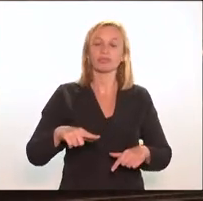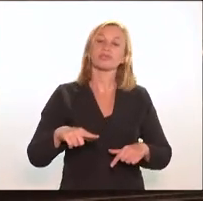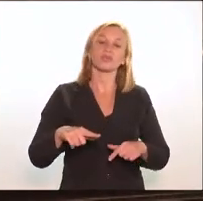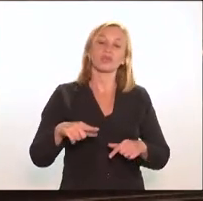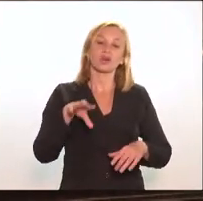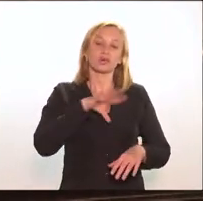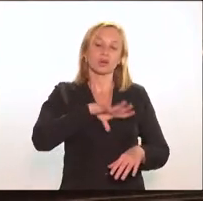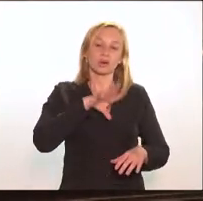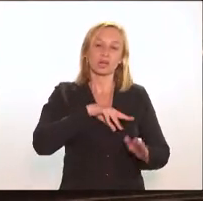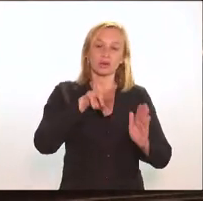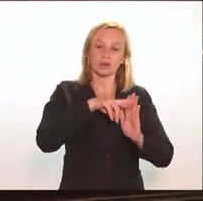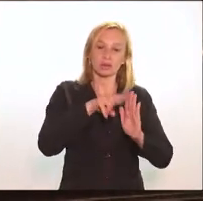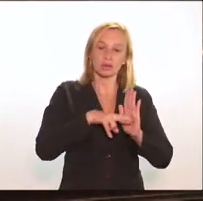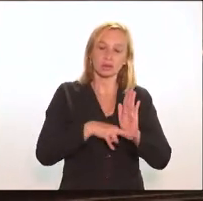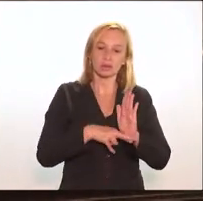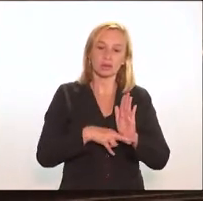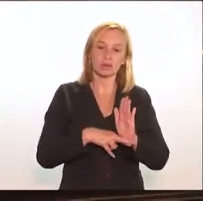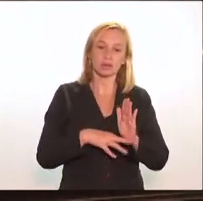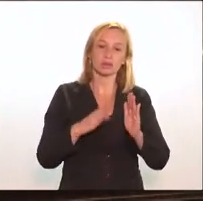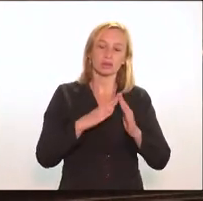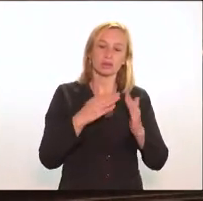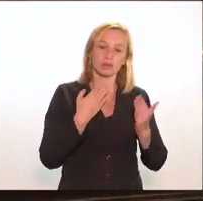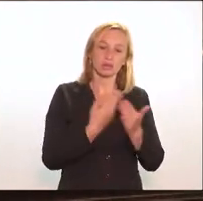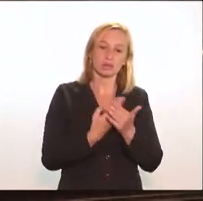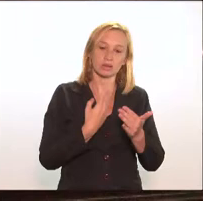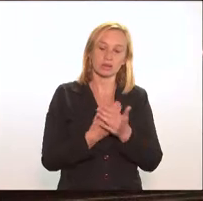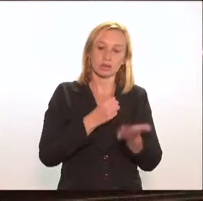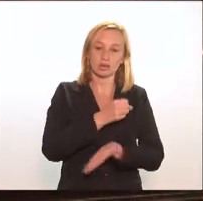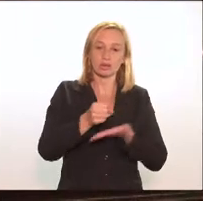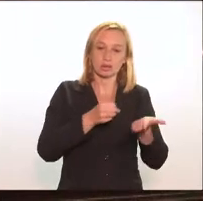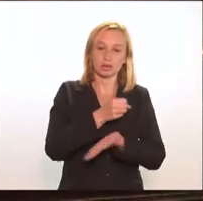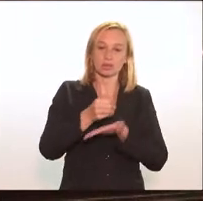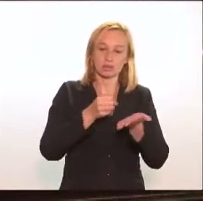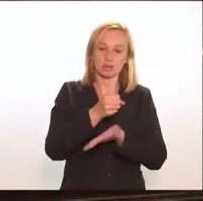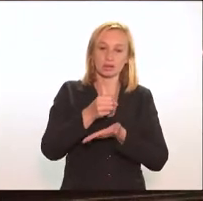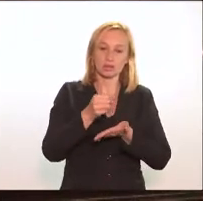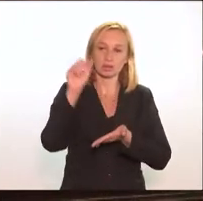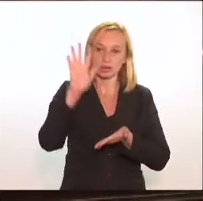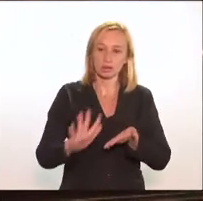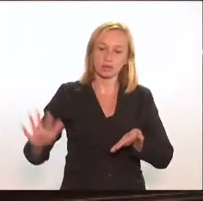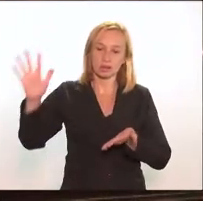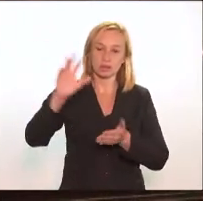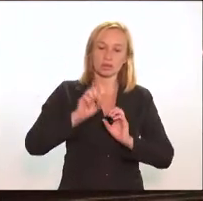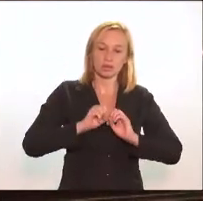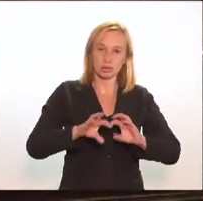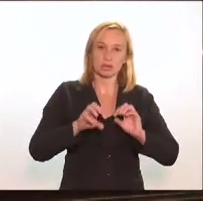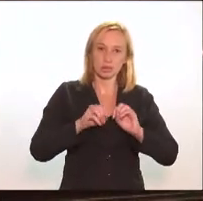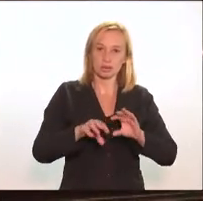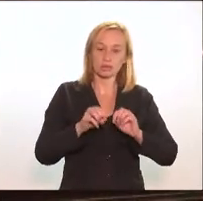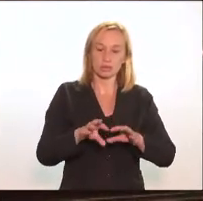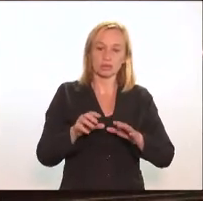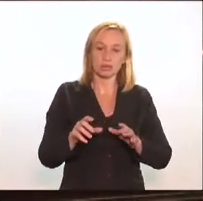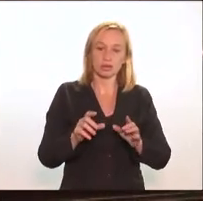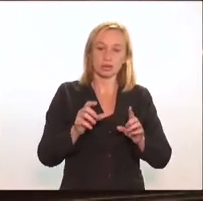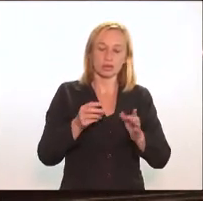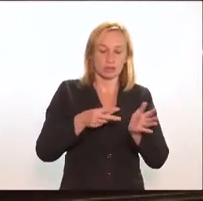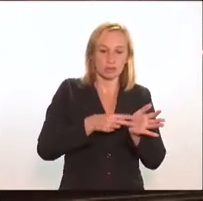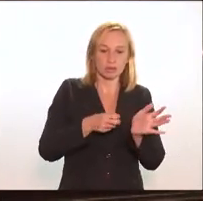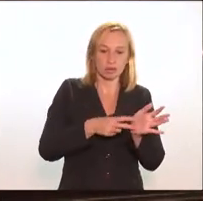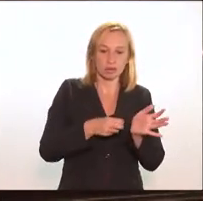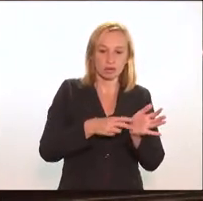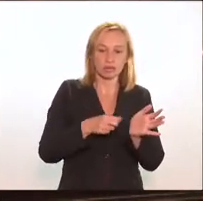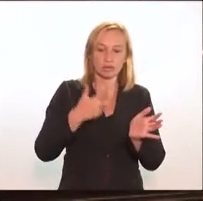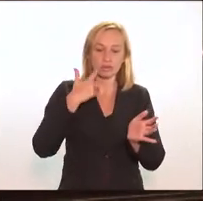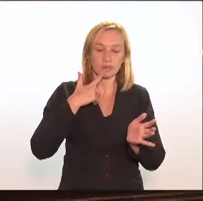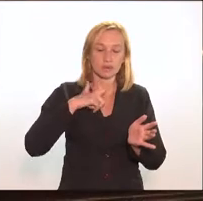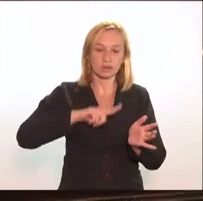orientações legais de ensino estabelecidas com base nas orientações nacionais de educação, pelo vocabulário ortográfico da língua